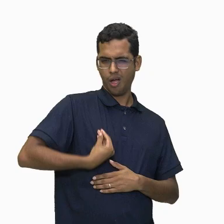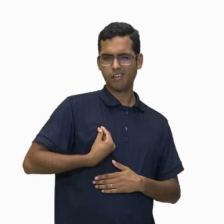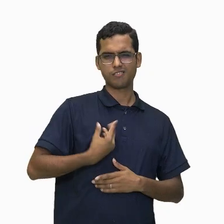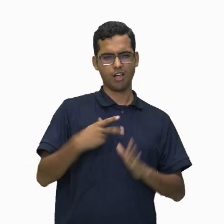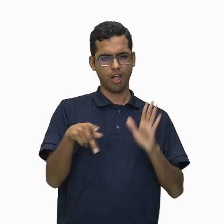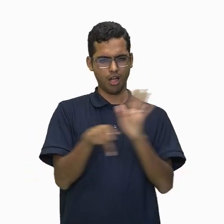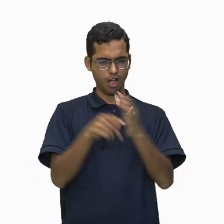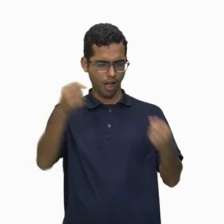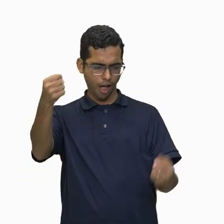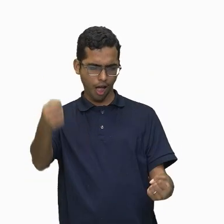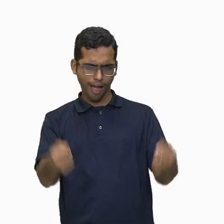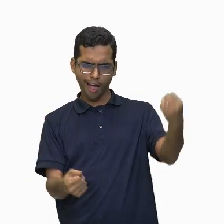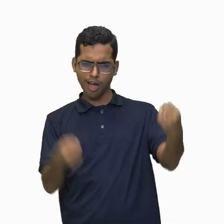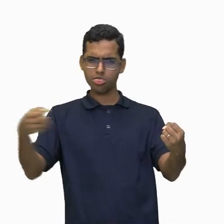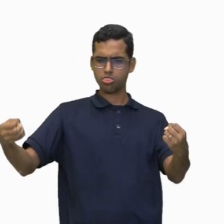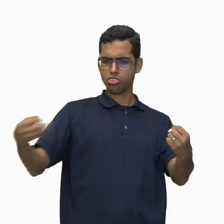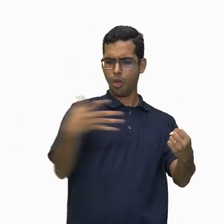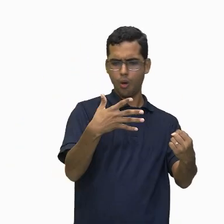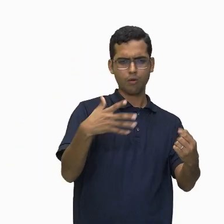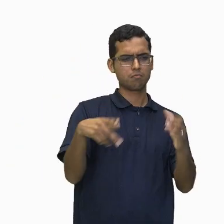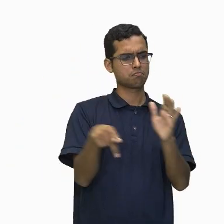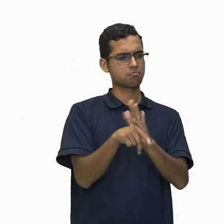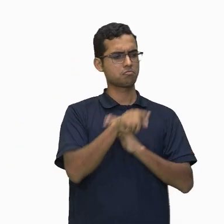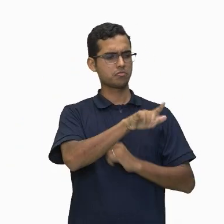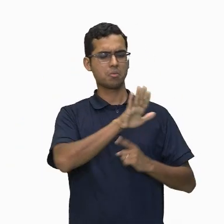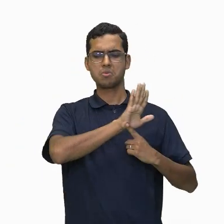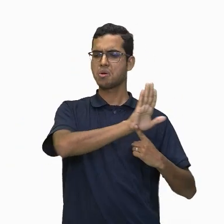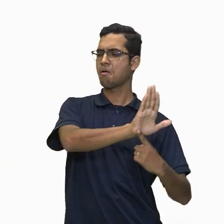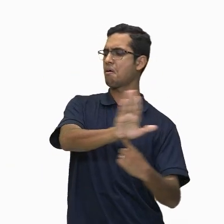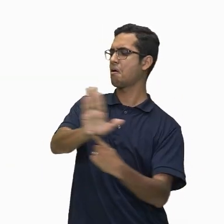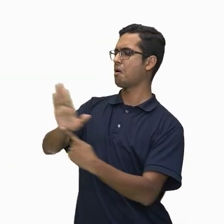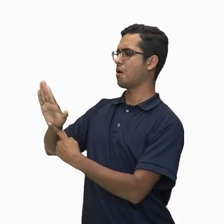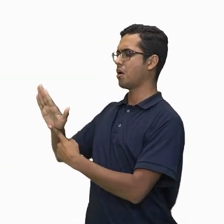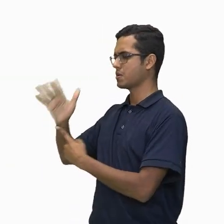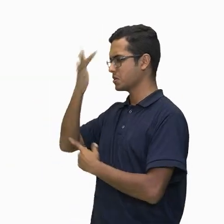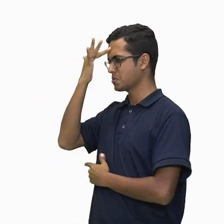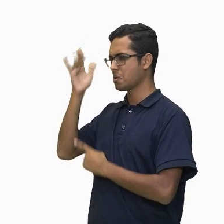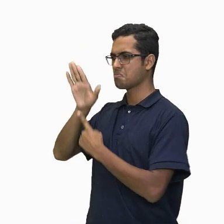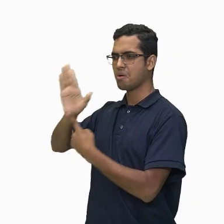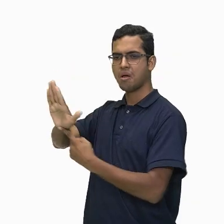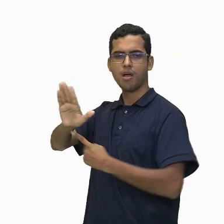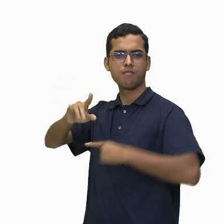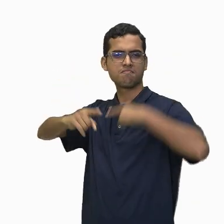mostrar algo. Flex. Ok? Temos mais exemplos, são muitos